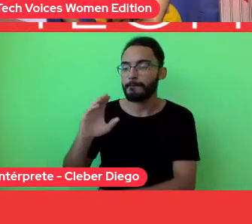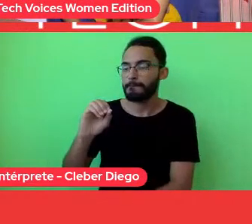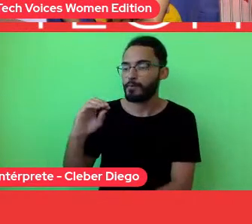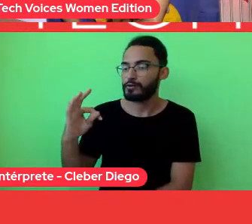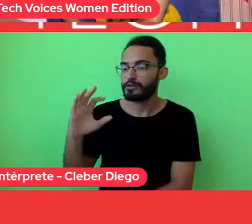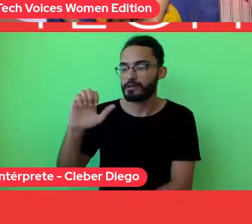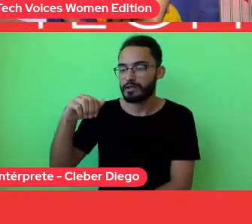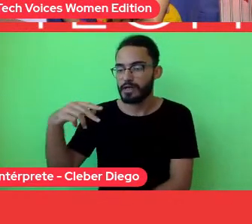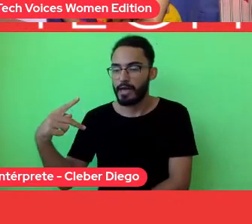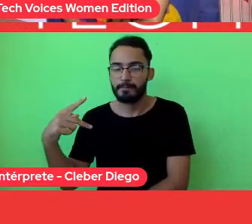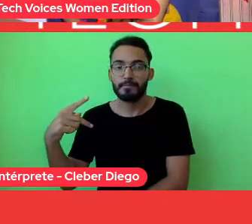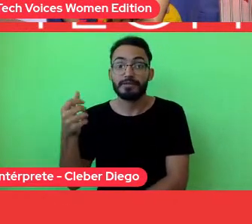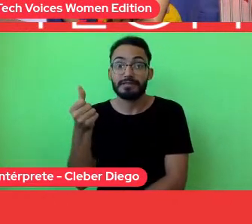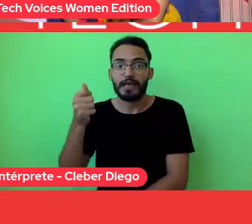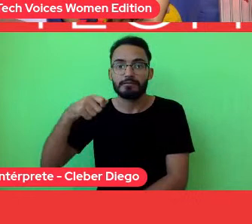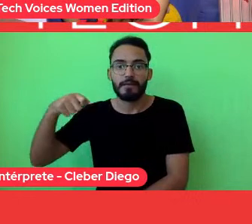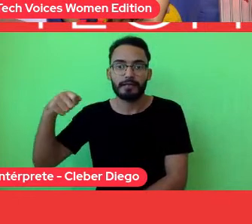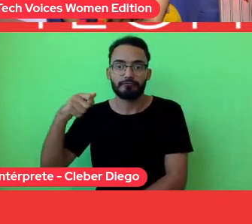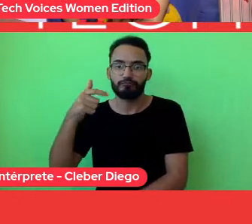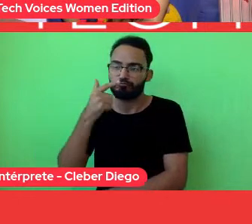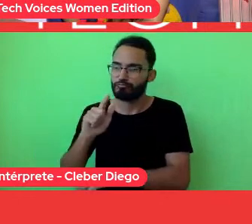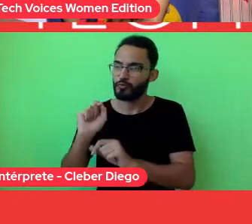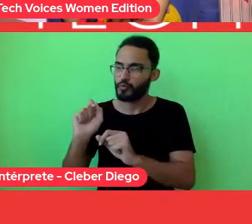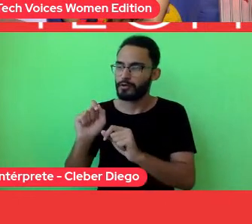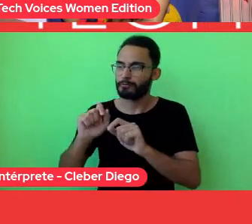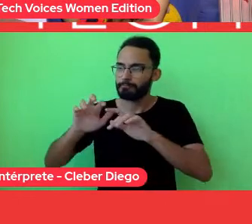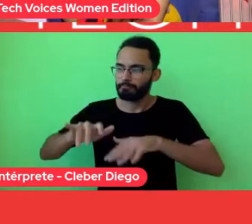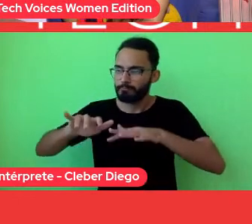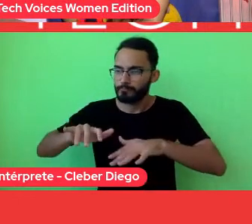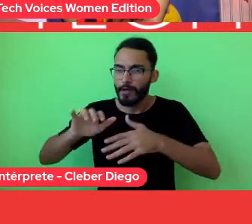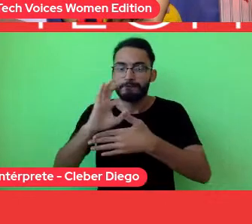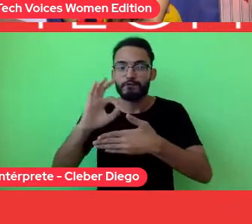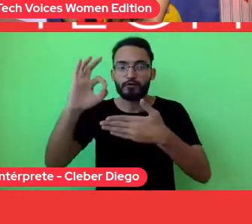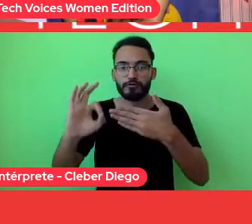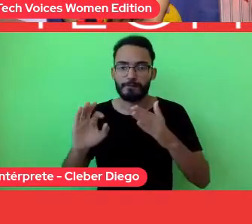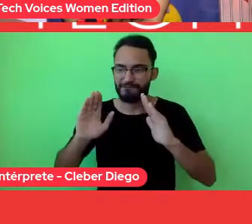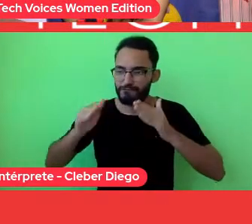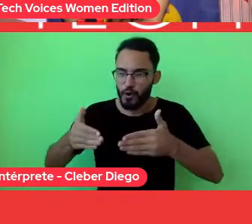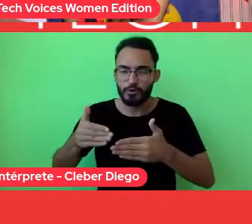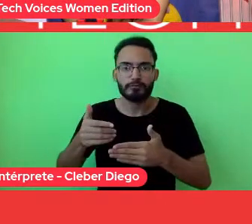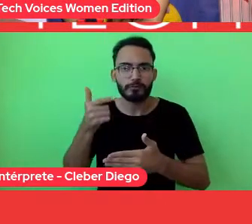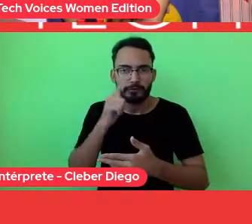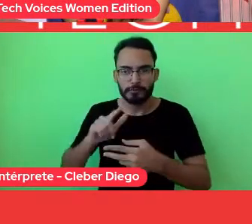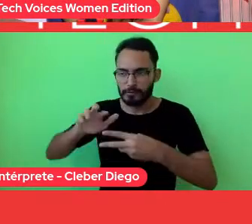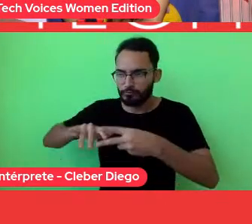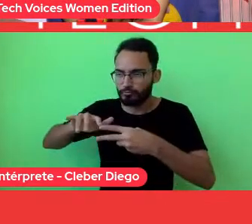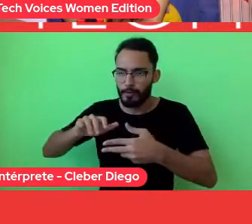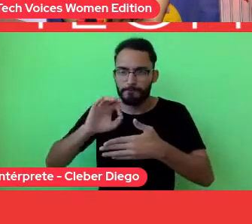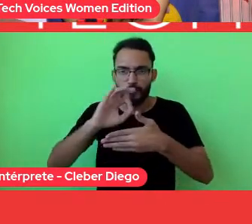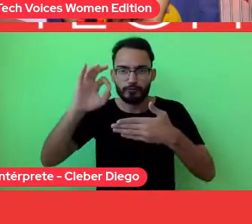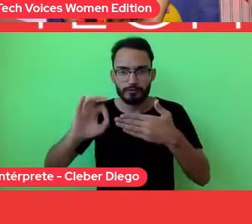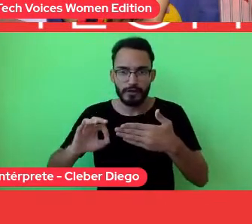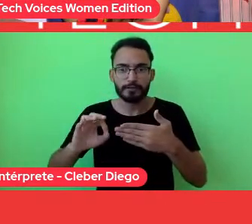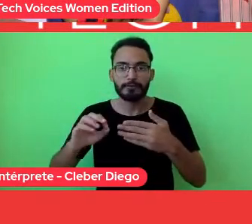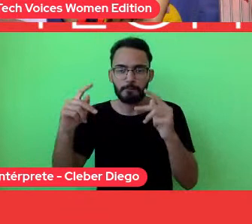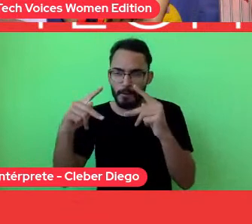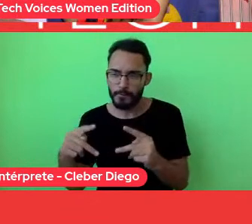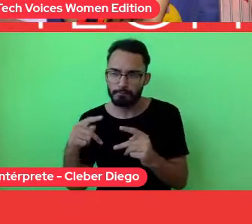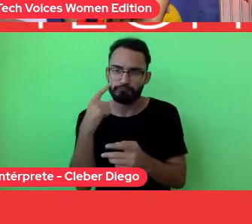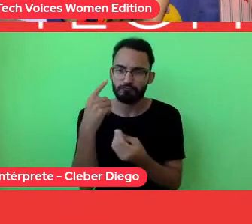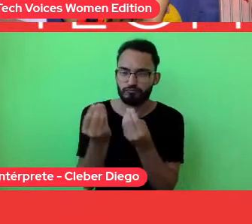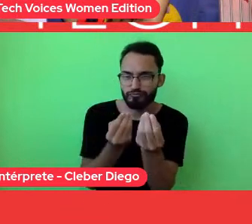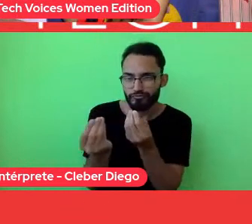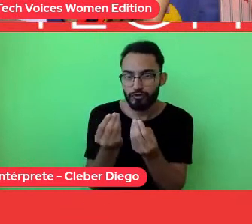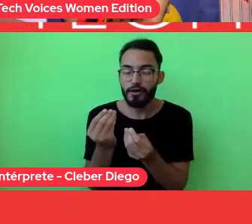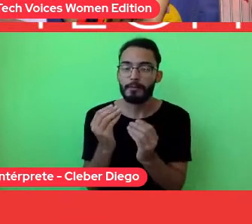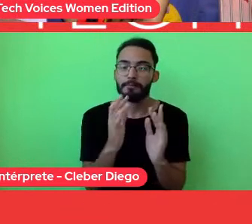elas se formam ali enquanto programadoras front-end, e o que acontece é que, ao término desse período, elas passam por um